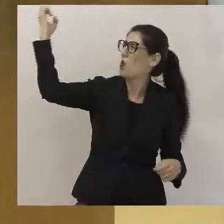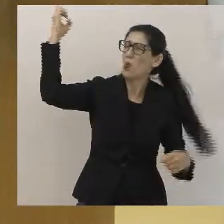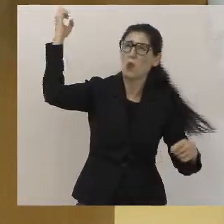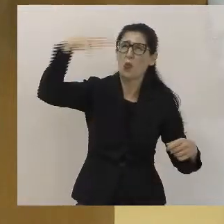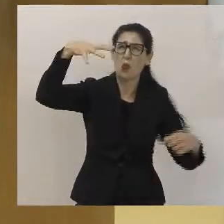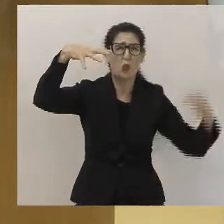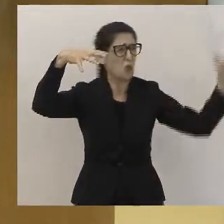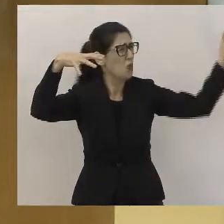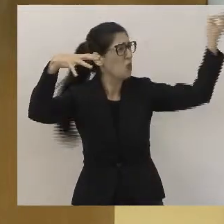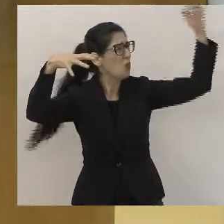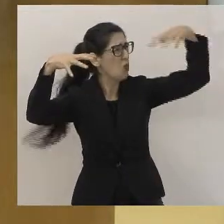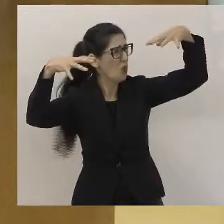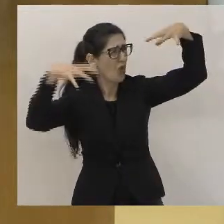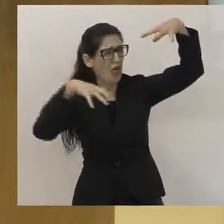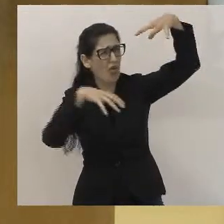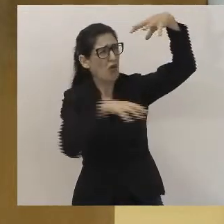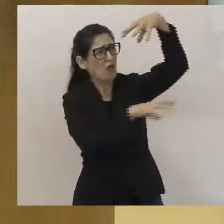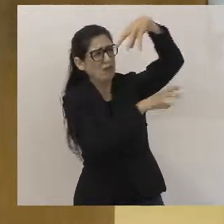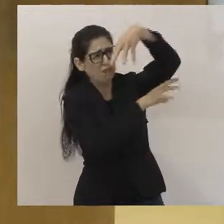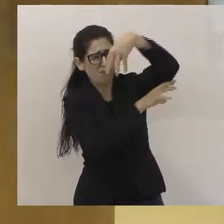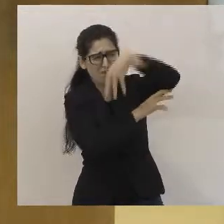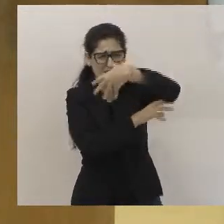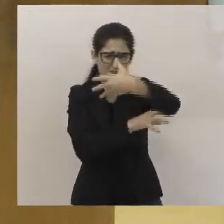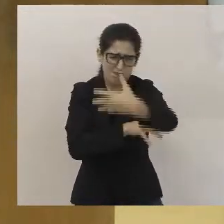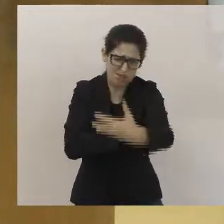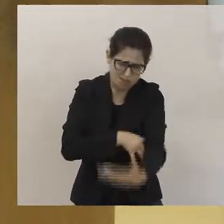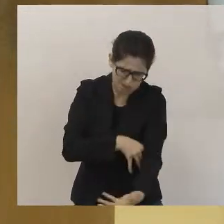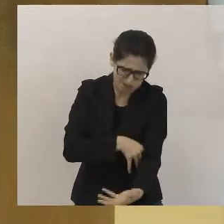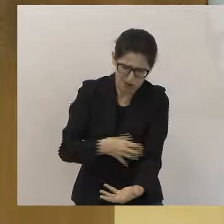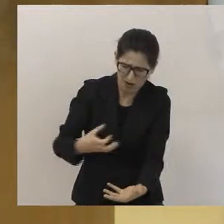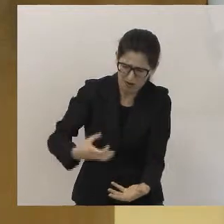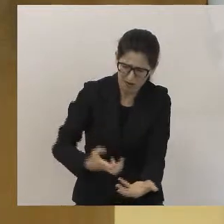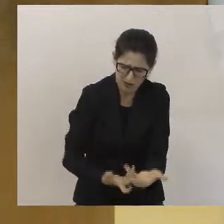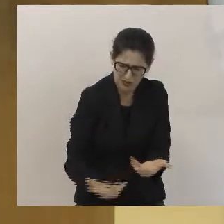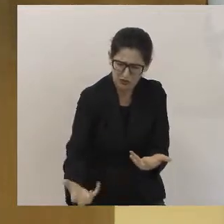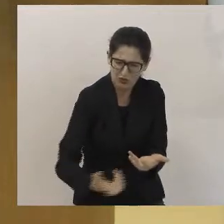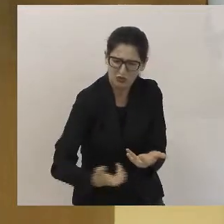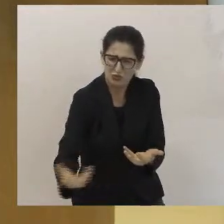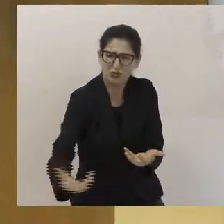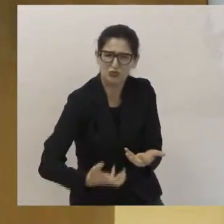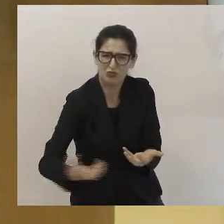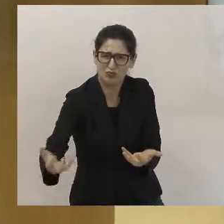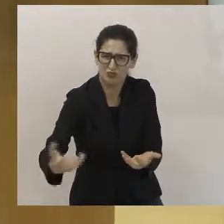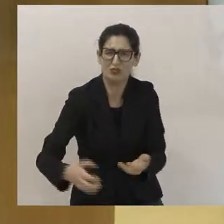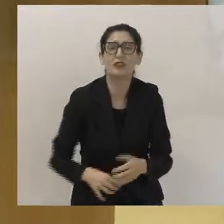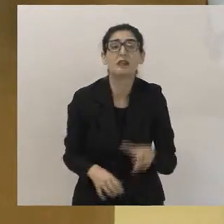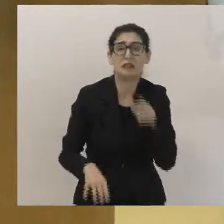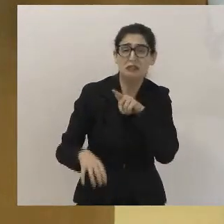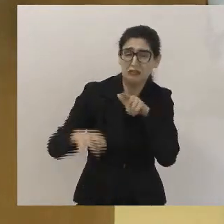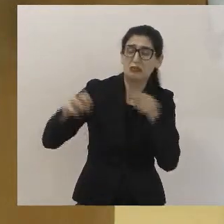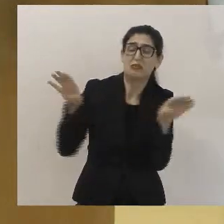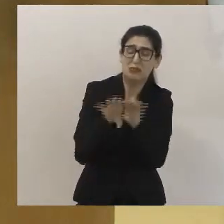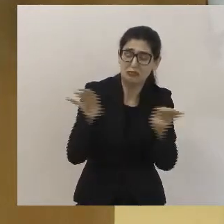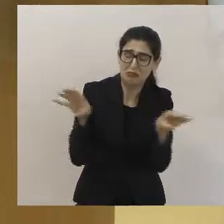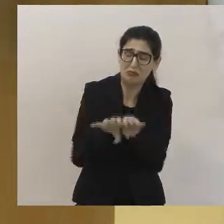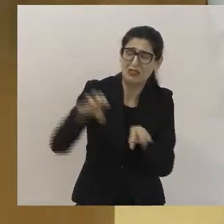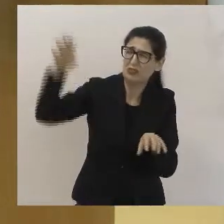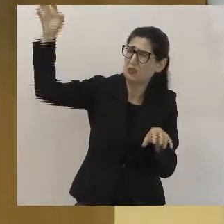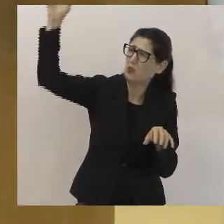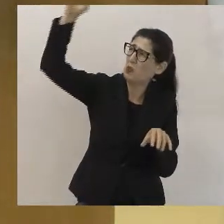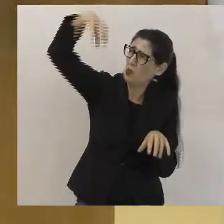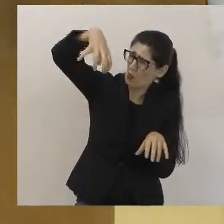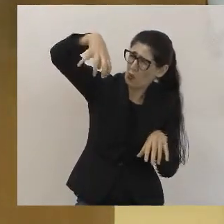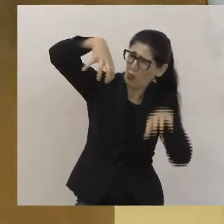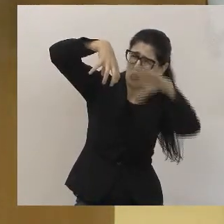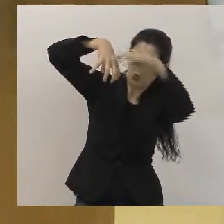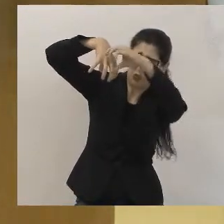nenê tala caída na grama na grama tem lâmpada pendurada no de pendurado num minozzo